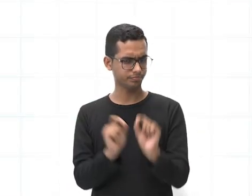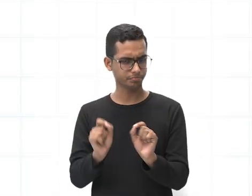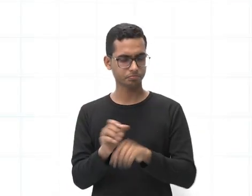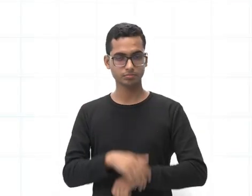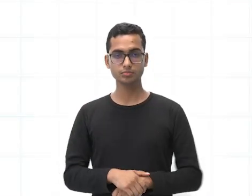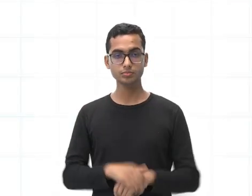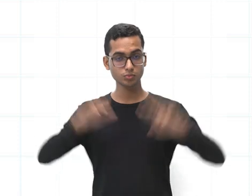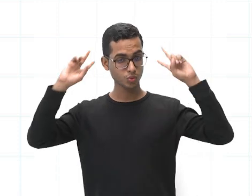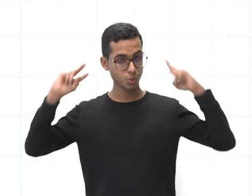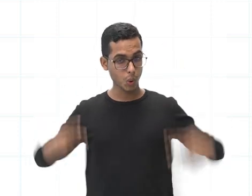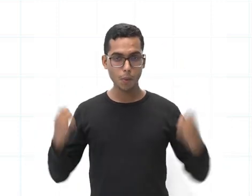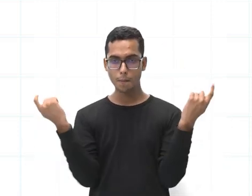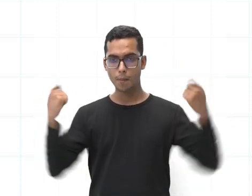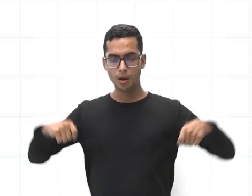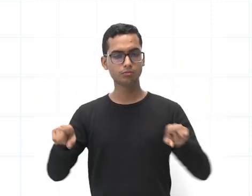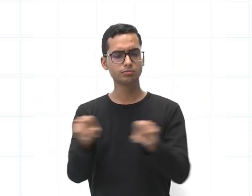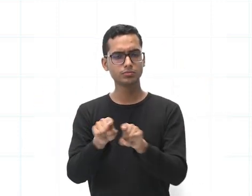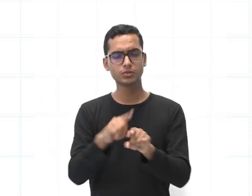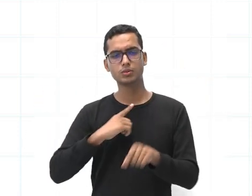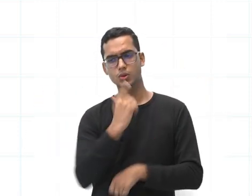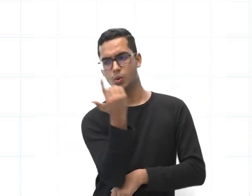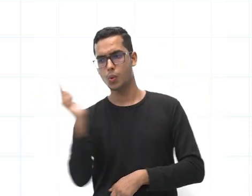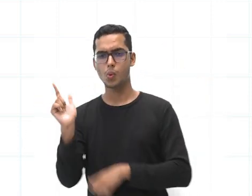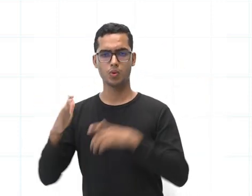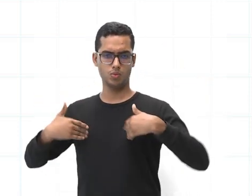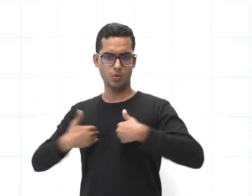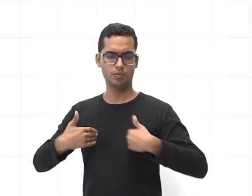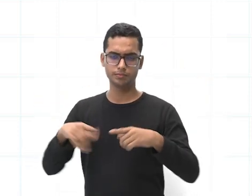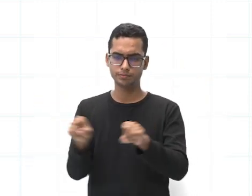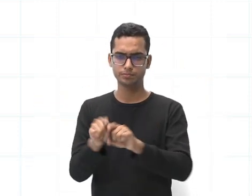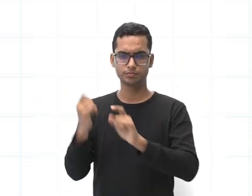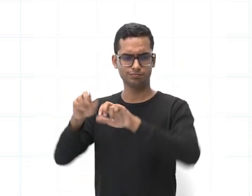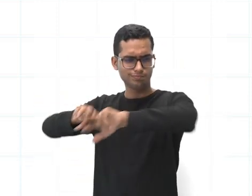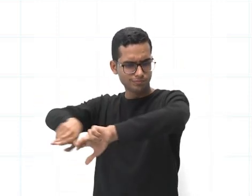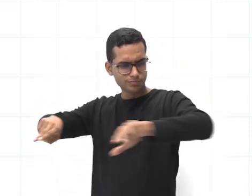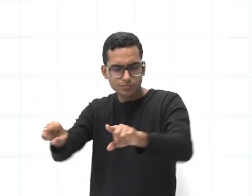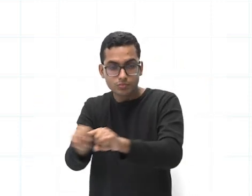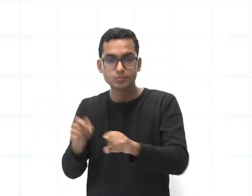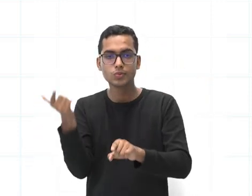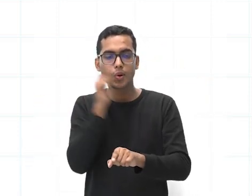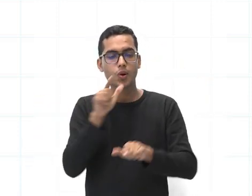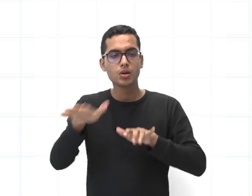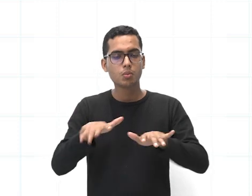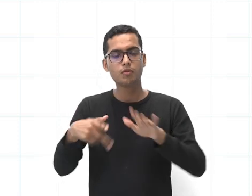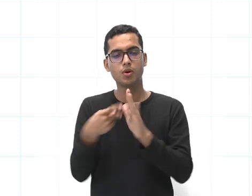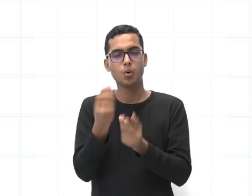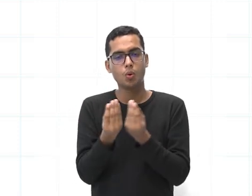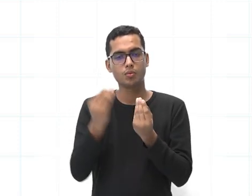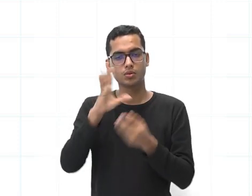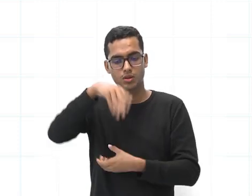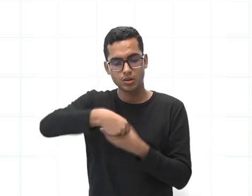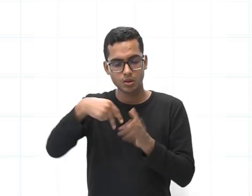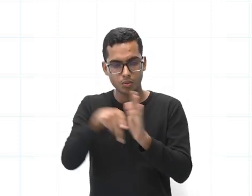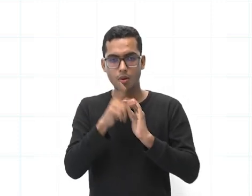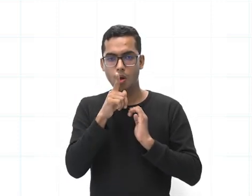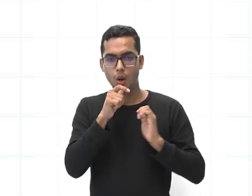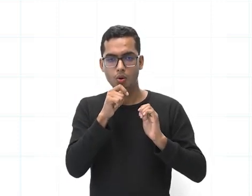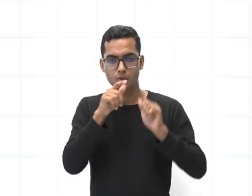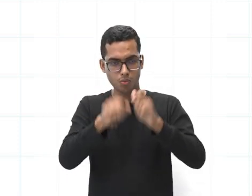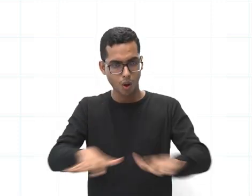a capacidade do homem e de outros animais de se deslocar no meio líquido, através de